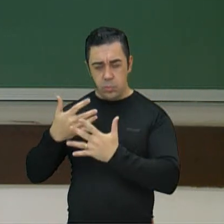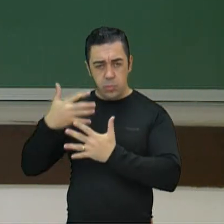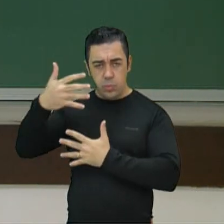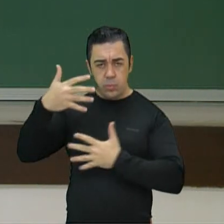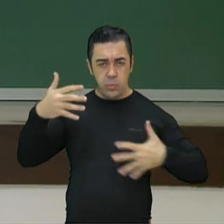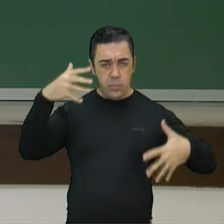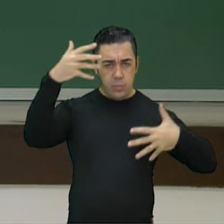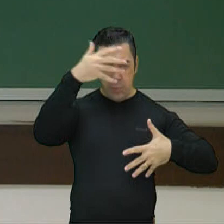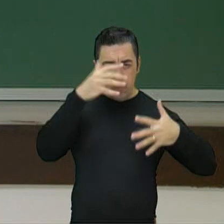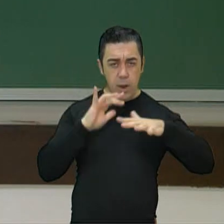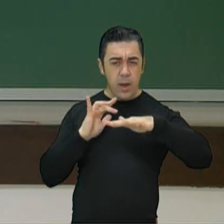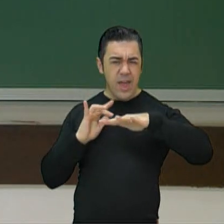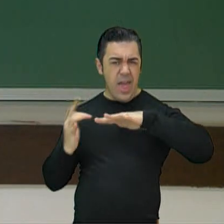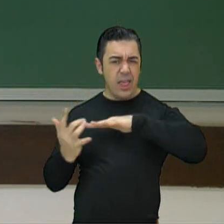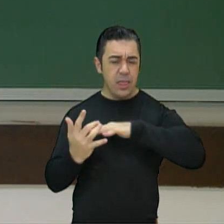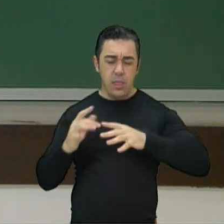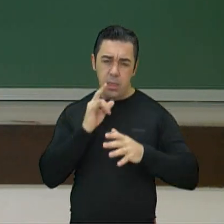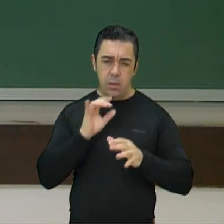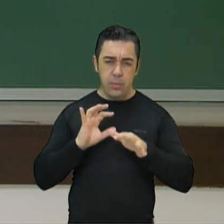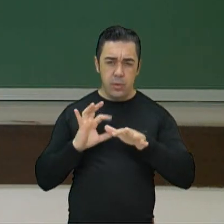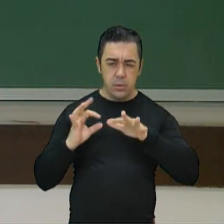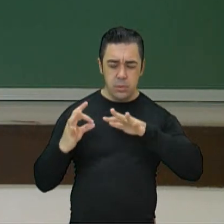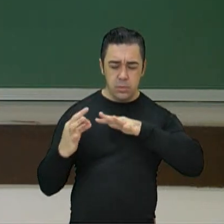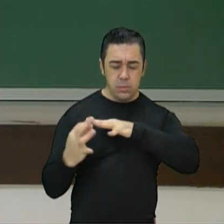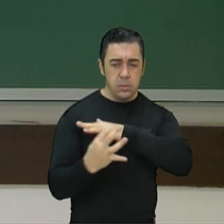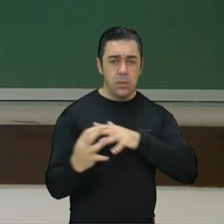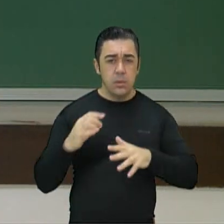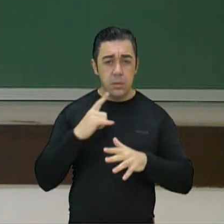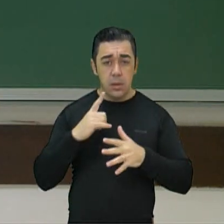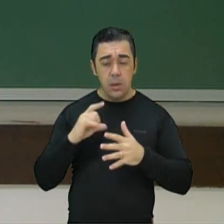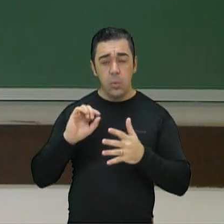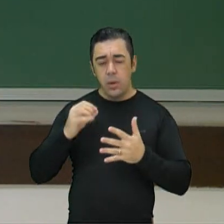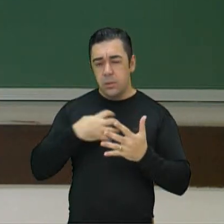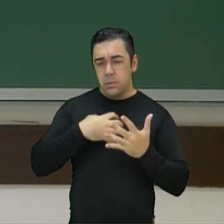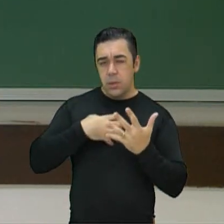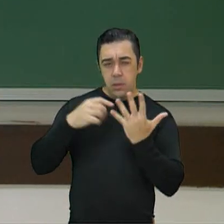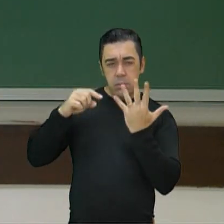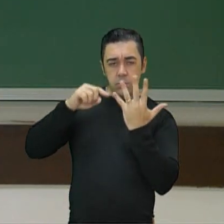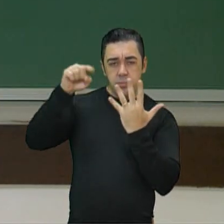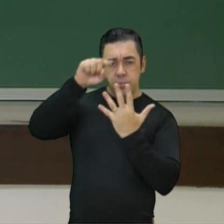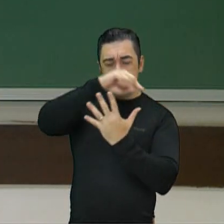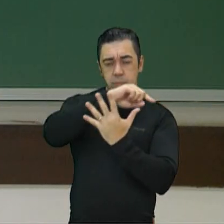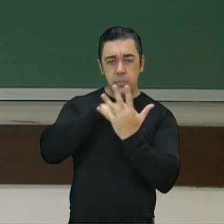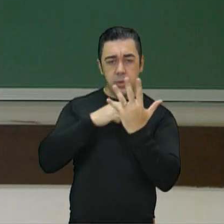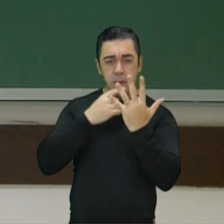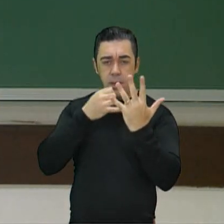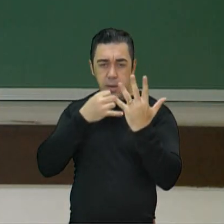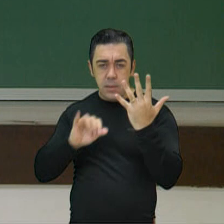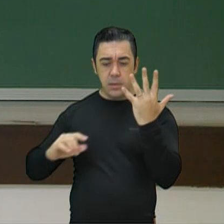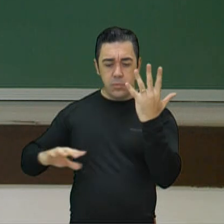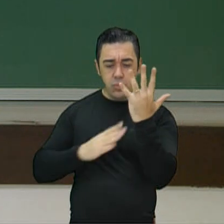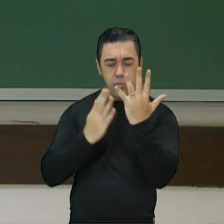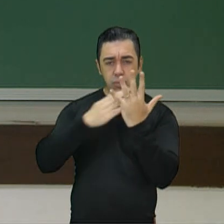através de uma sensibilidade, a dor no caso, né? Então, vejamos aqui,